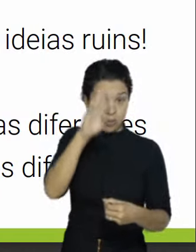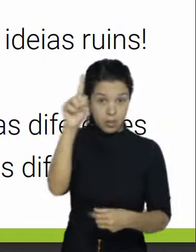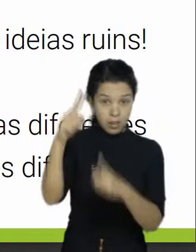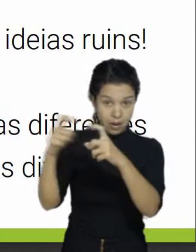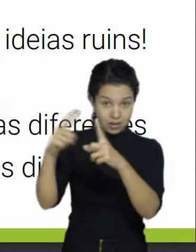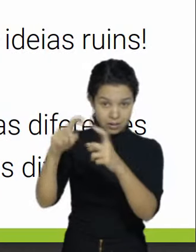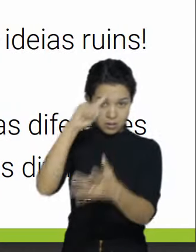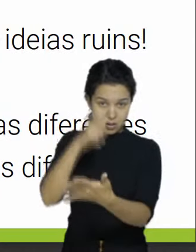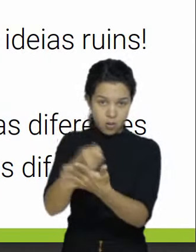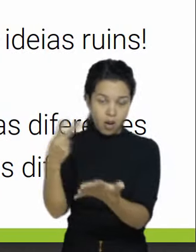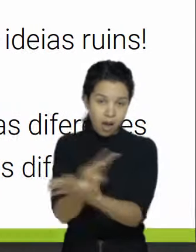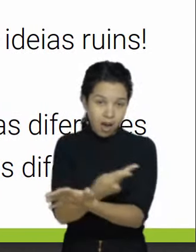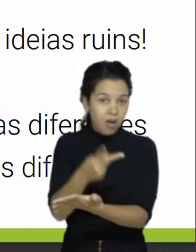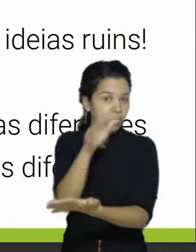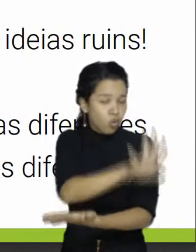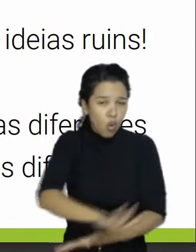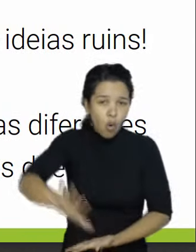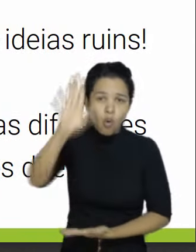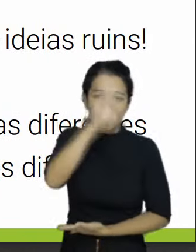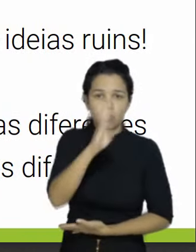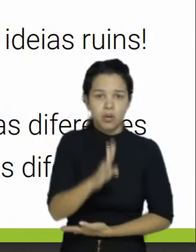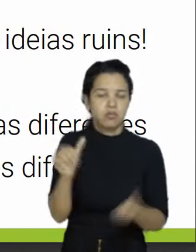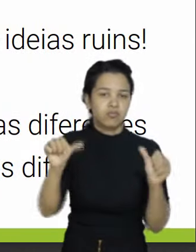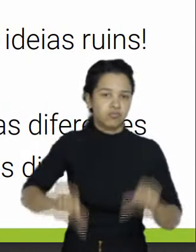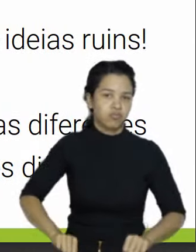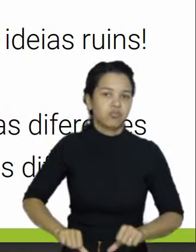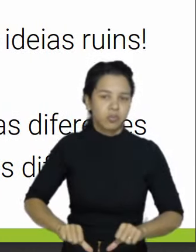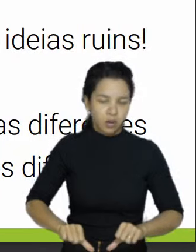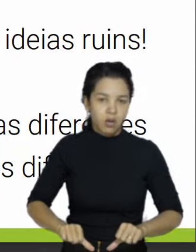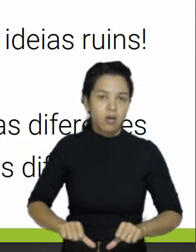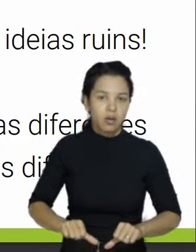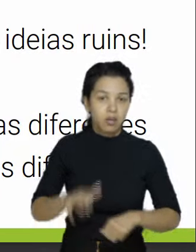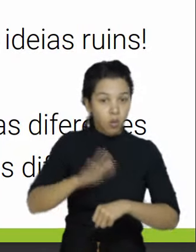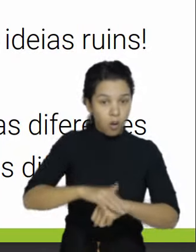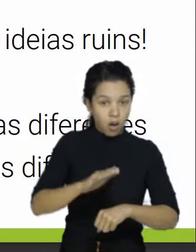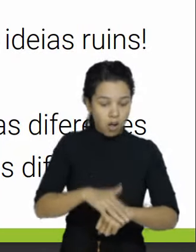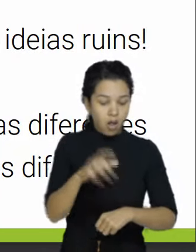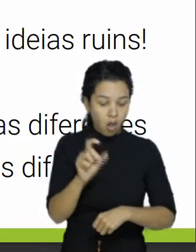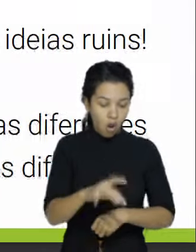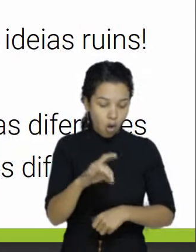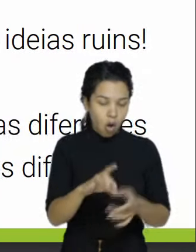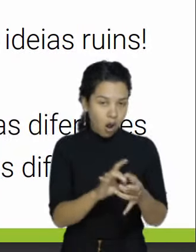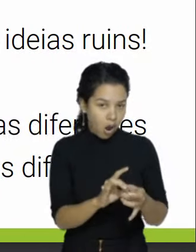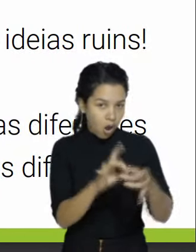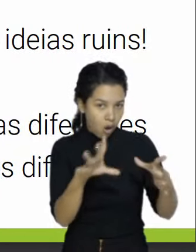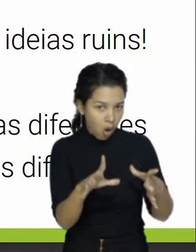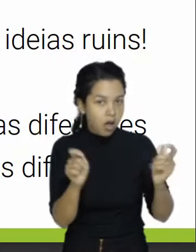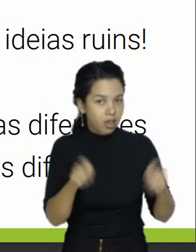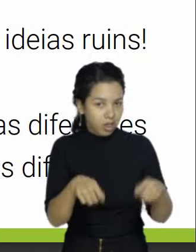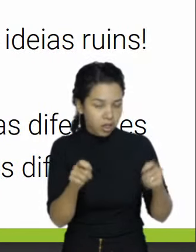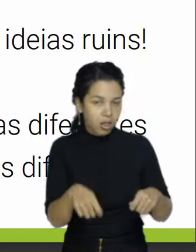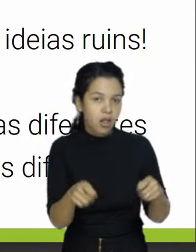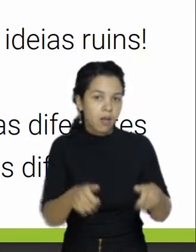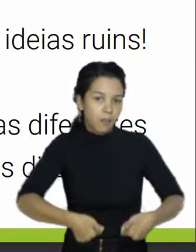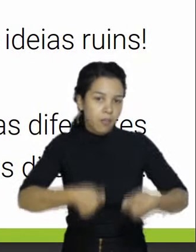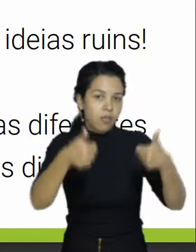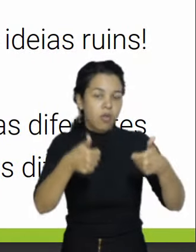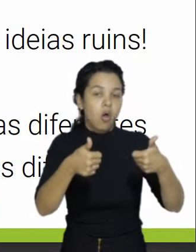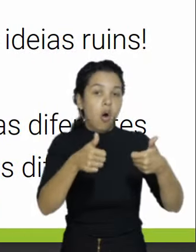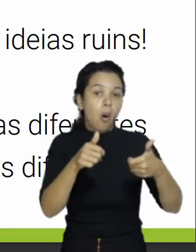autonomia local pode limitar esse alcance de 10 ruins e com autonomia local povos e culturas